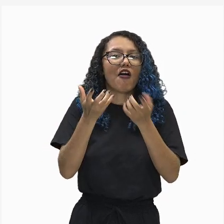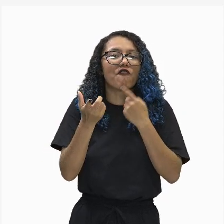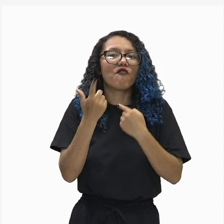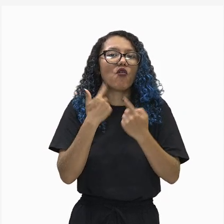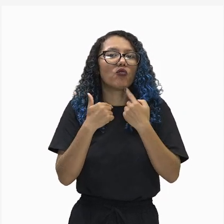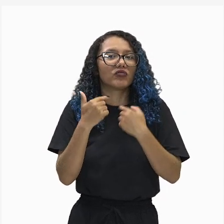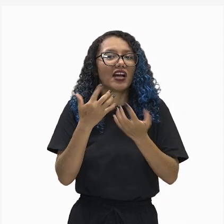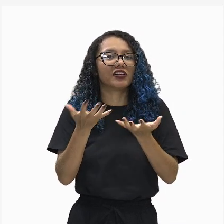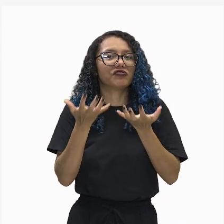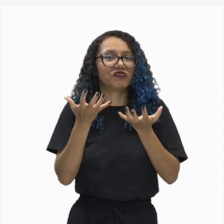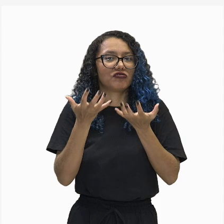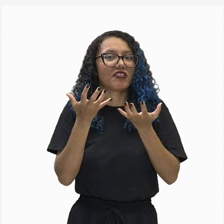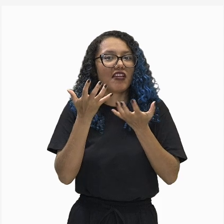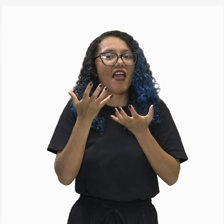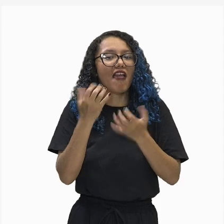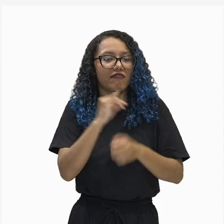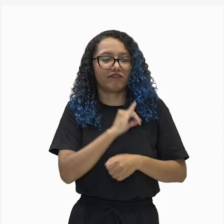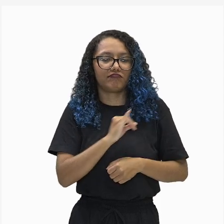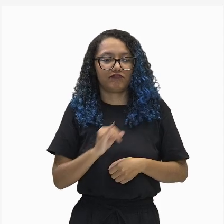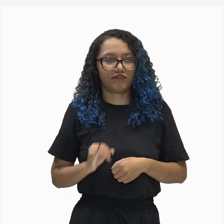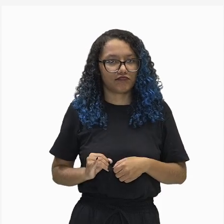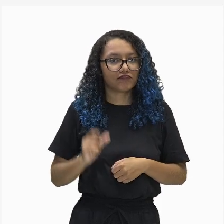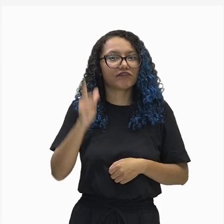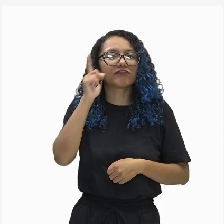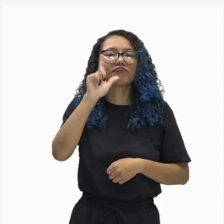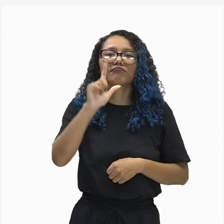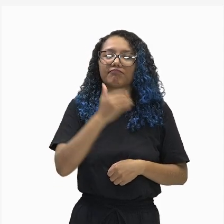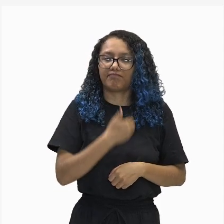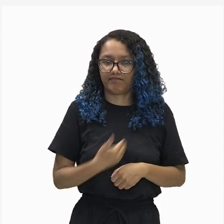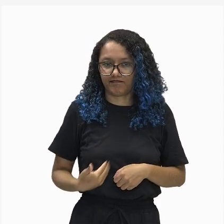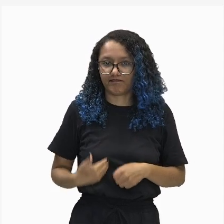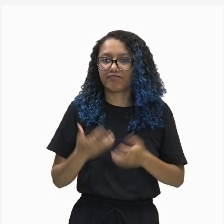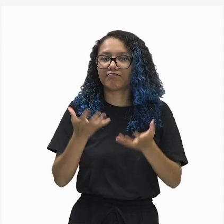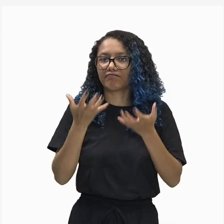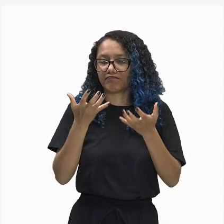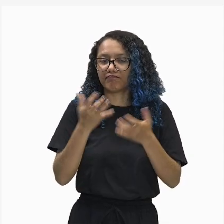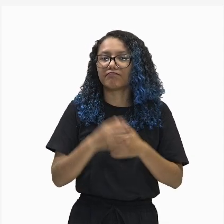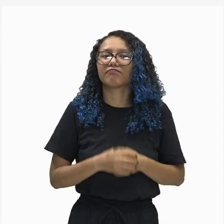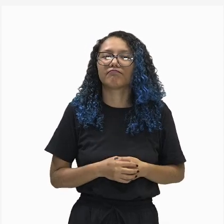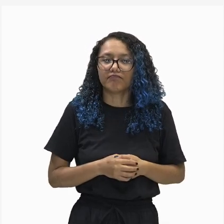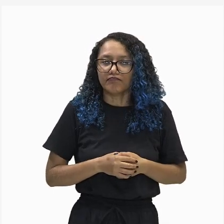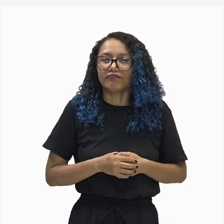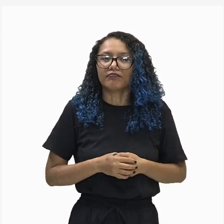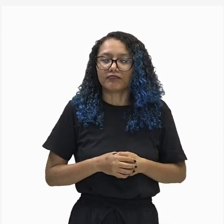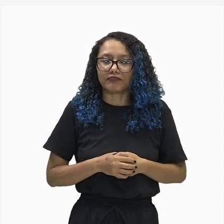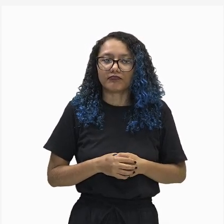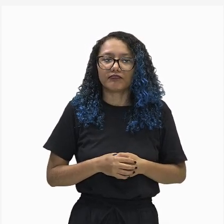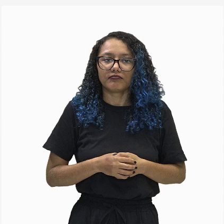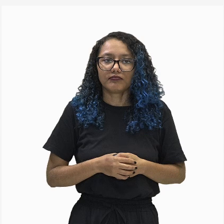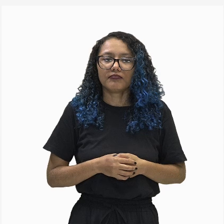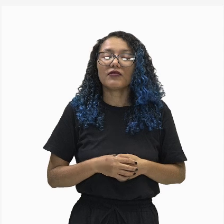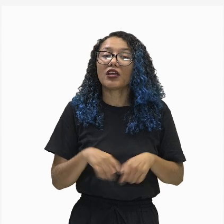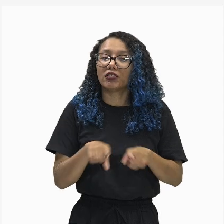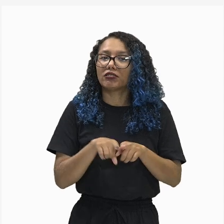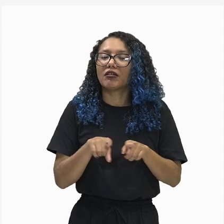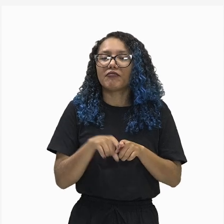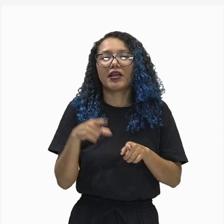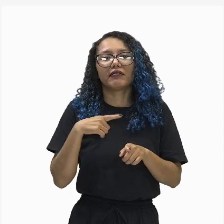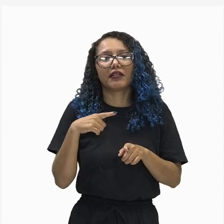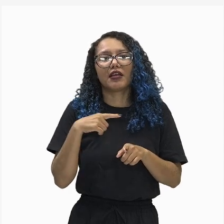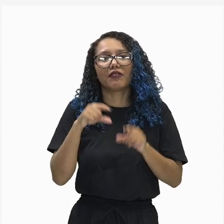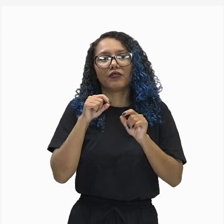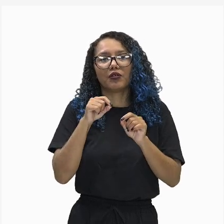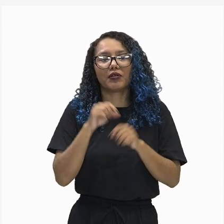cobiçavam o título de imperador. Então, a gente tem essa crise do Império Romano, ela foi marcada por tentativas